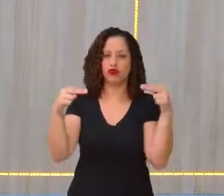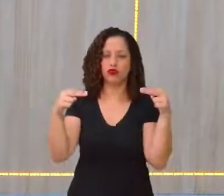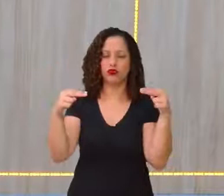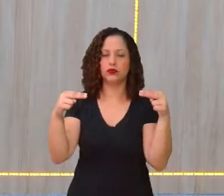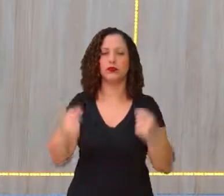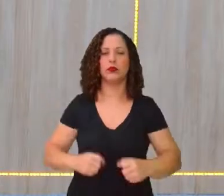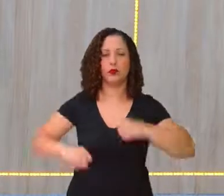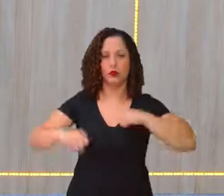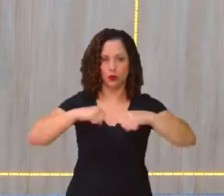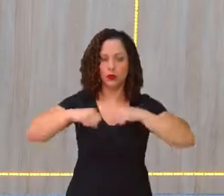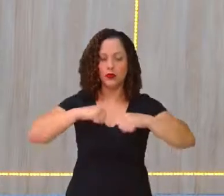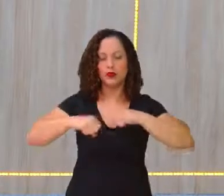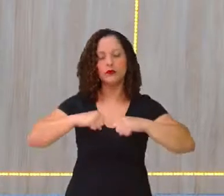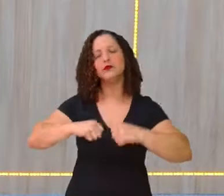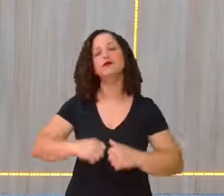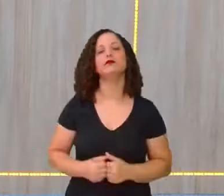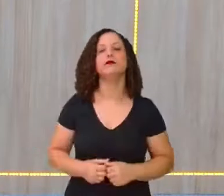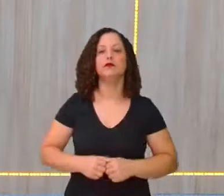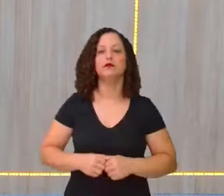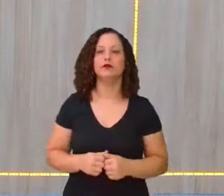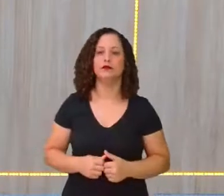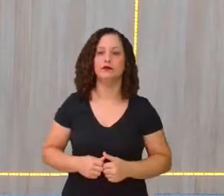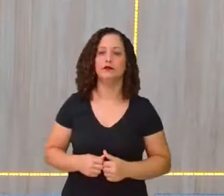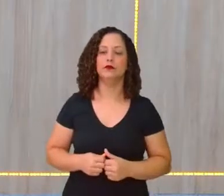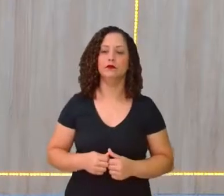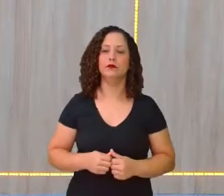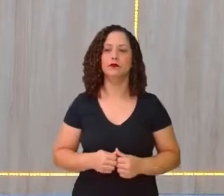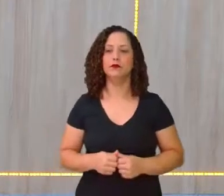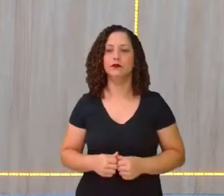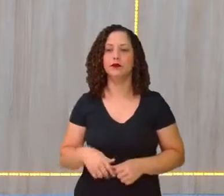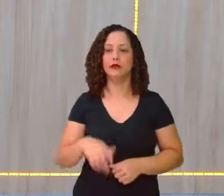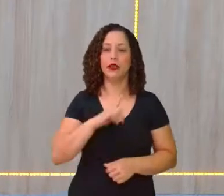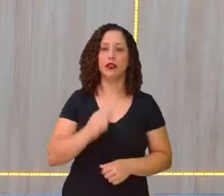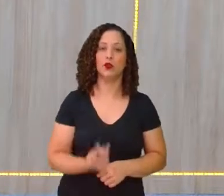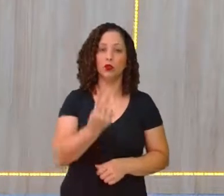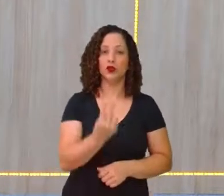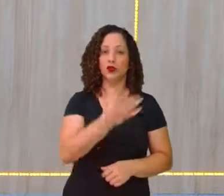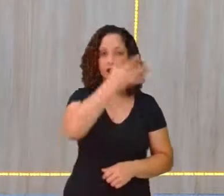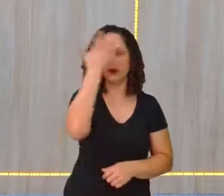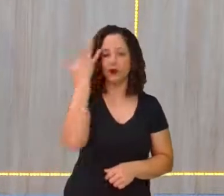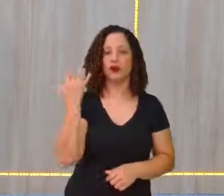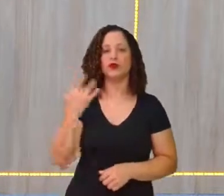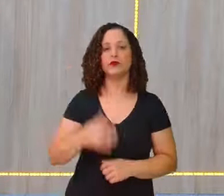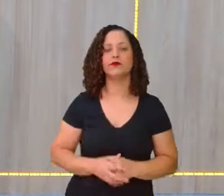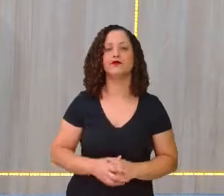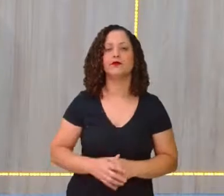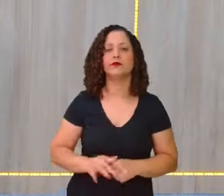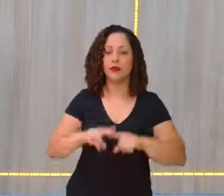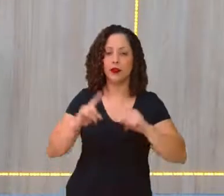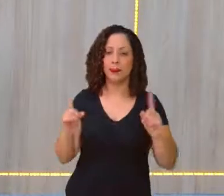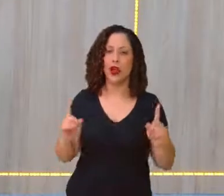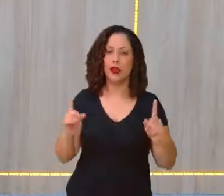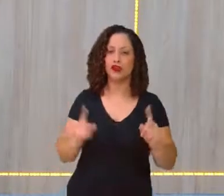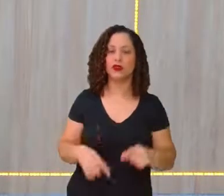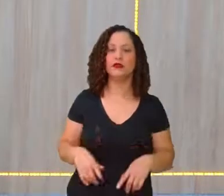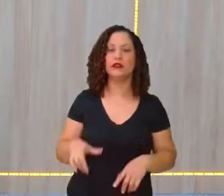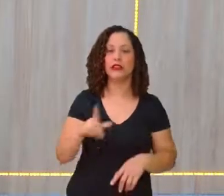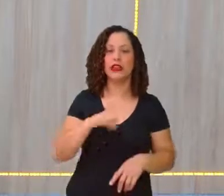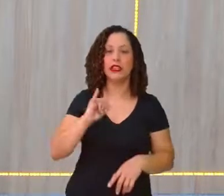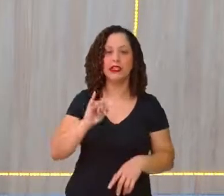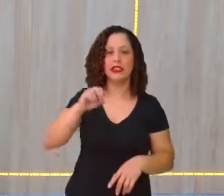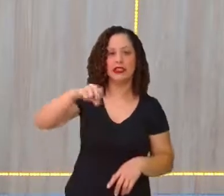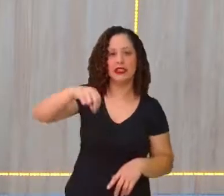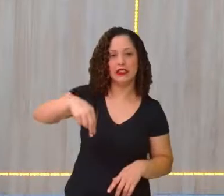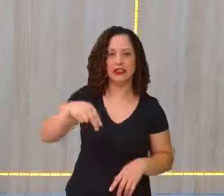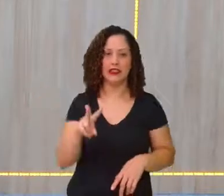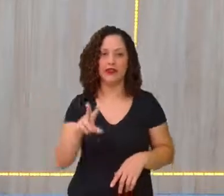são realizados ali um combate direto entre duas pessoas. Já nos de invasão, a gente tem ali a